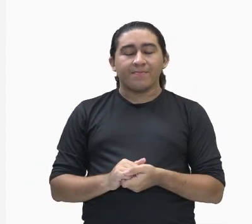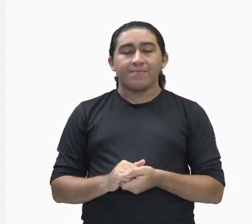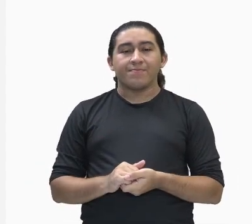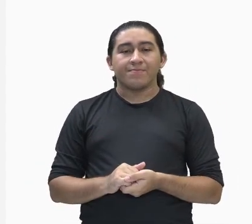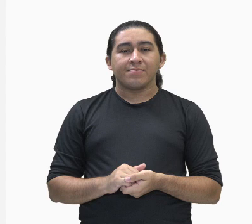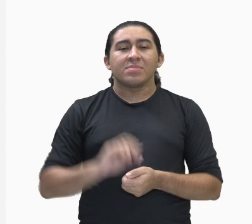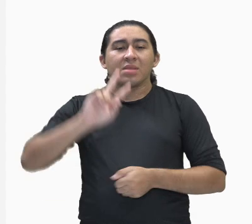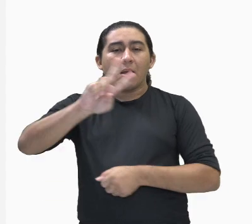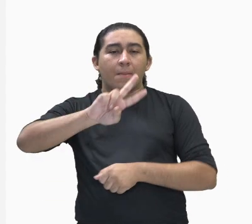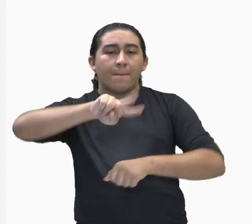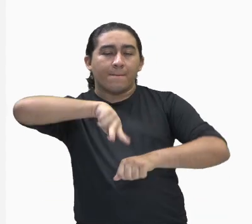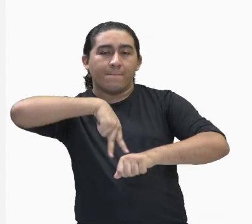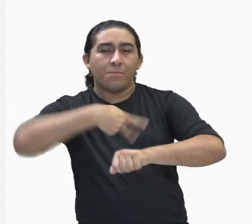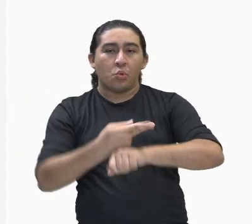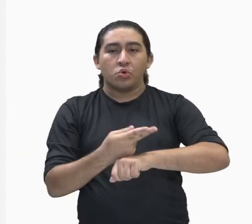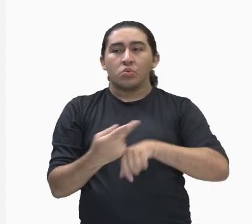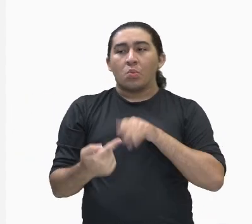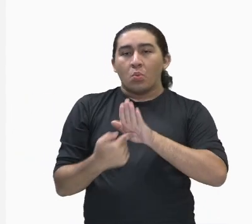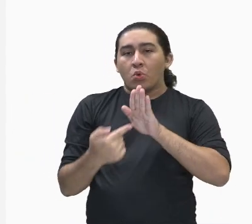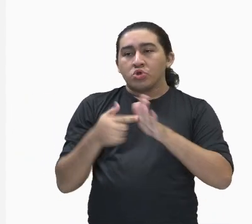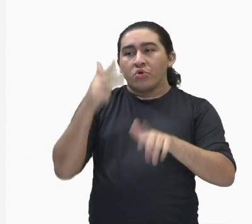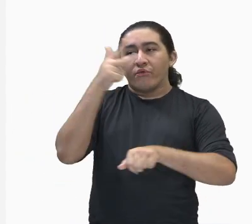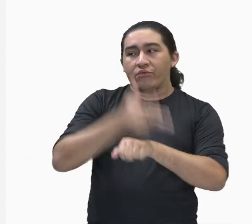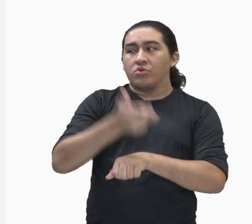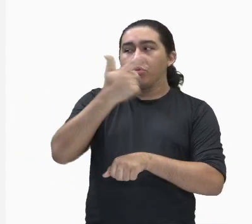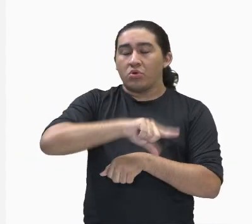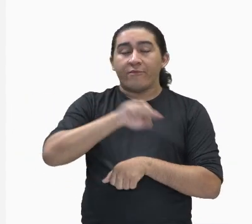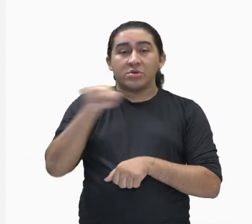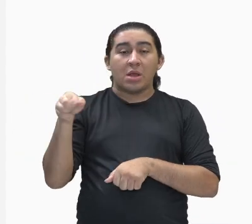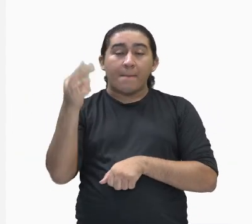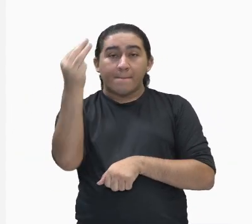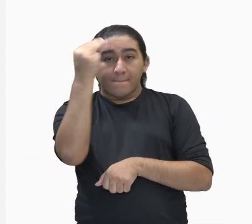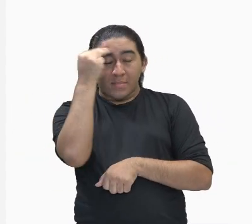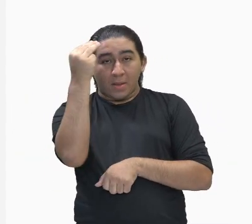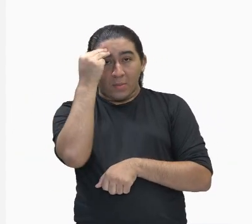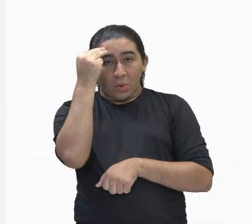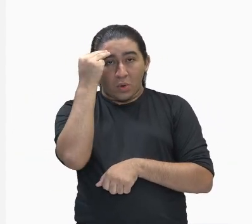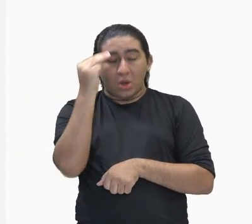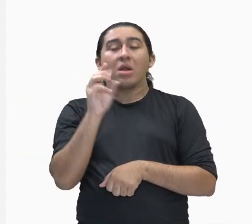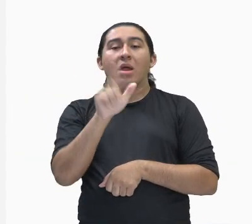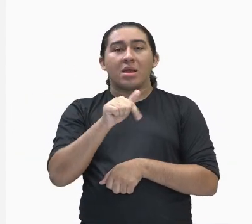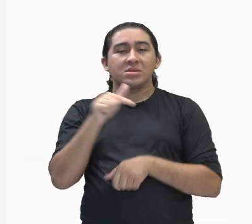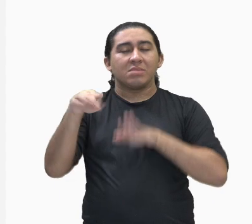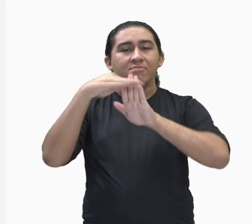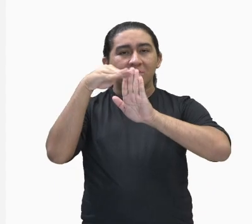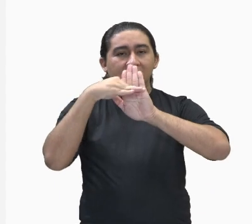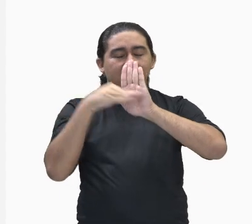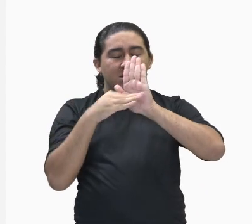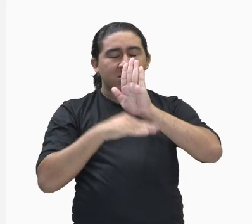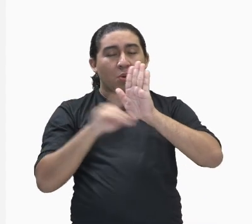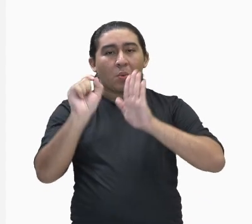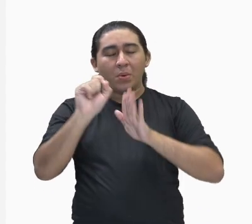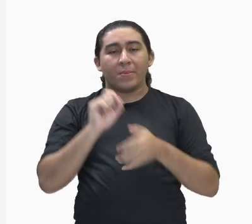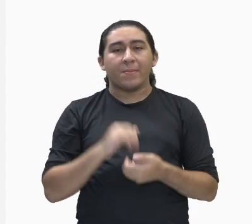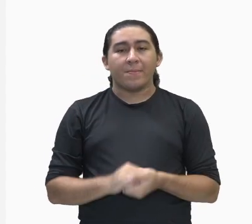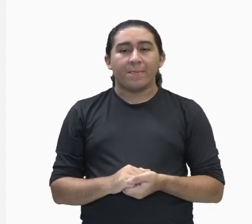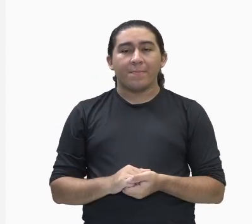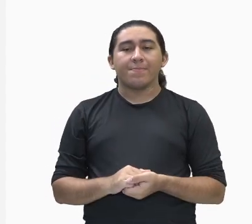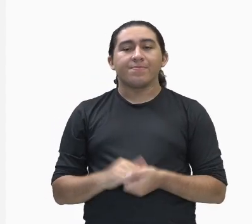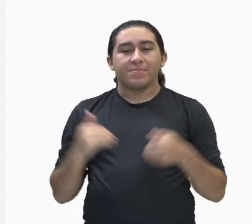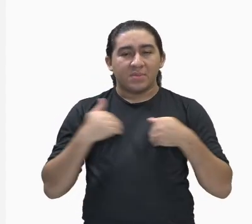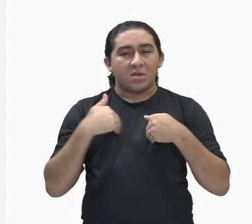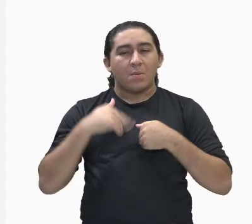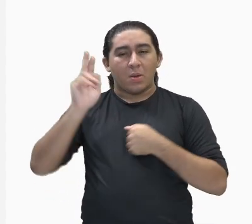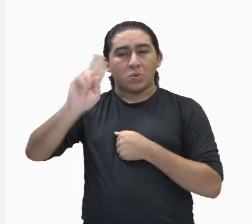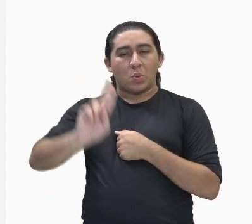vou mostrar para vocês aquele vídeo, né? Uma vez mais, para vocês memorizarem aquela lista de animais,